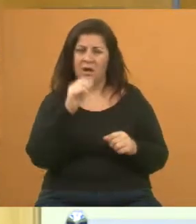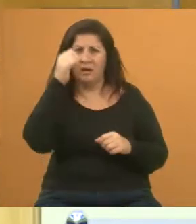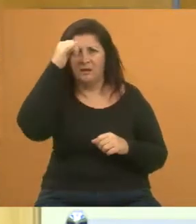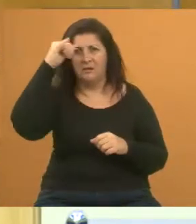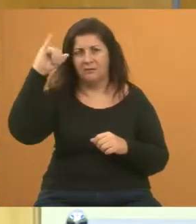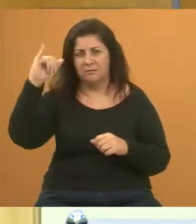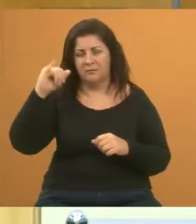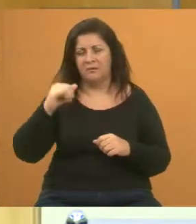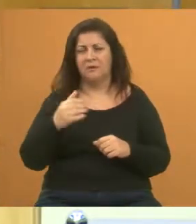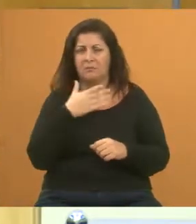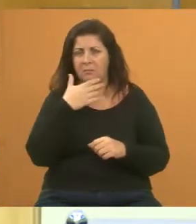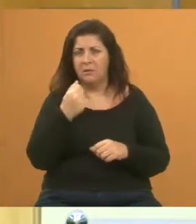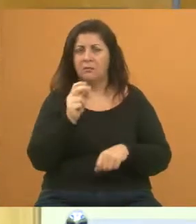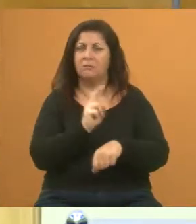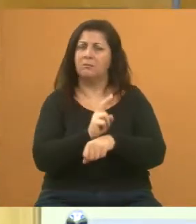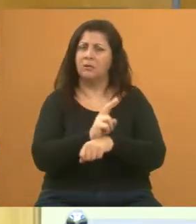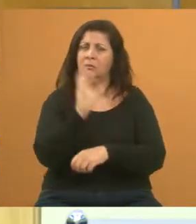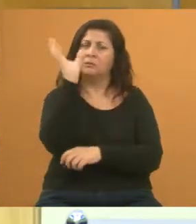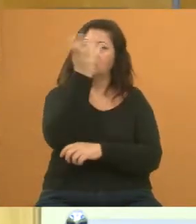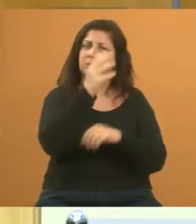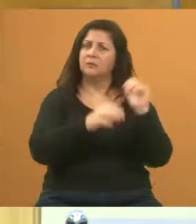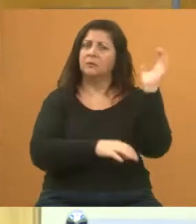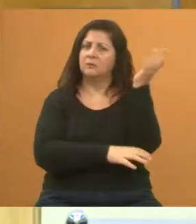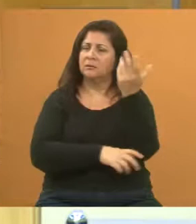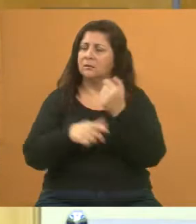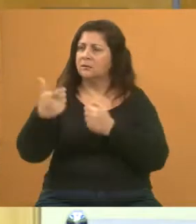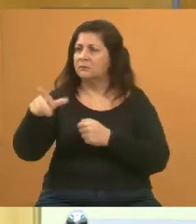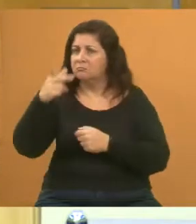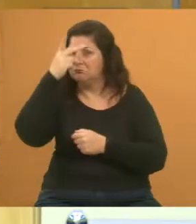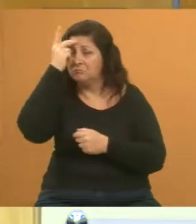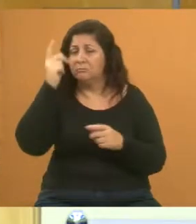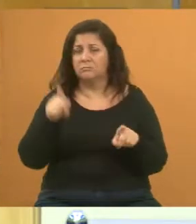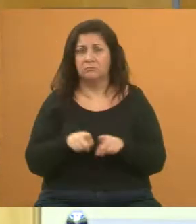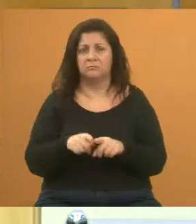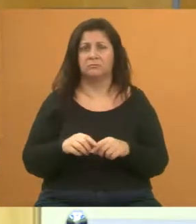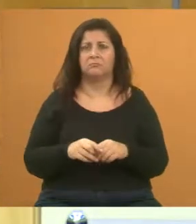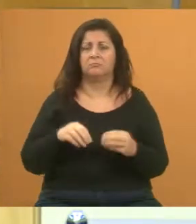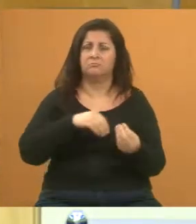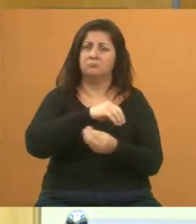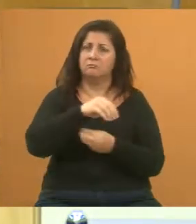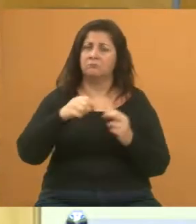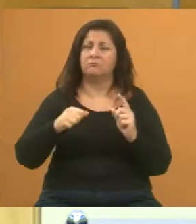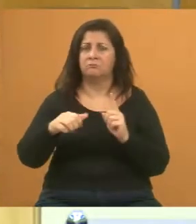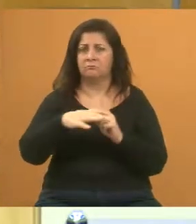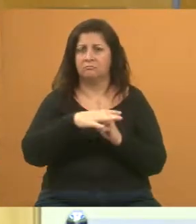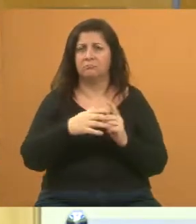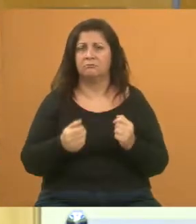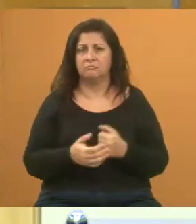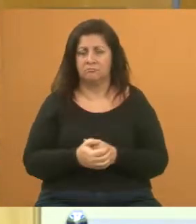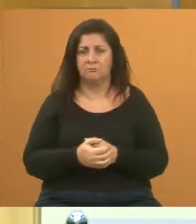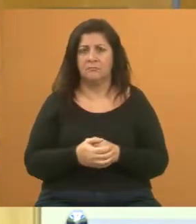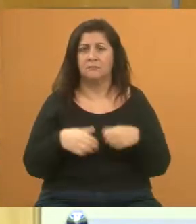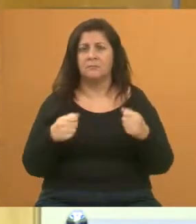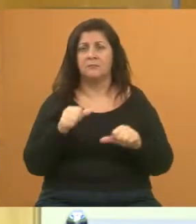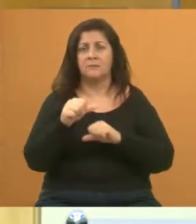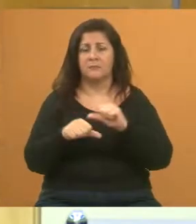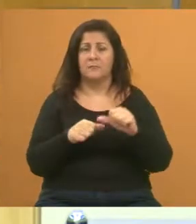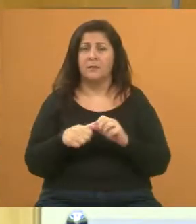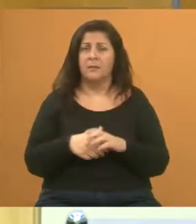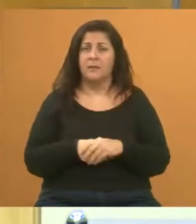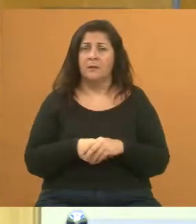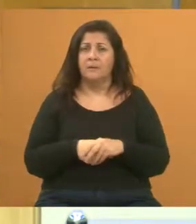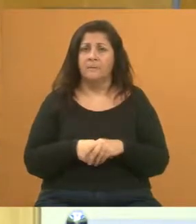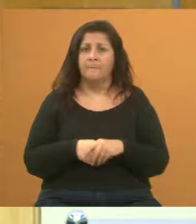posso zelar por mim, pelo meio ambiente, pelas outras pessoas, pelo convívio, a gente vai estar fazendo a mudança, tomada de